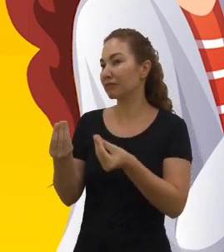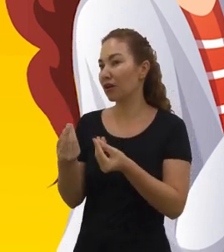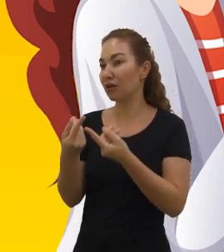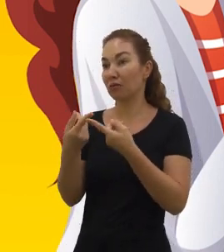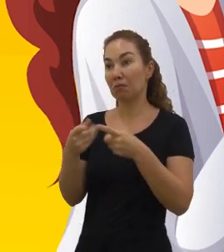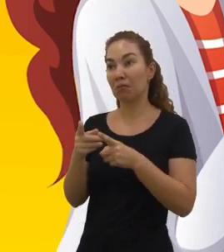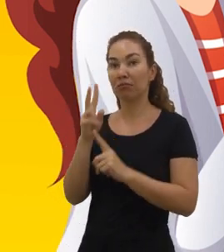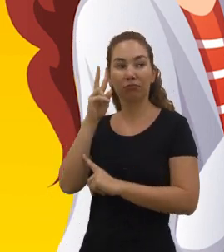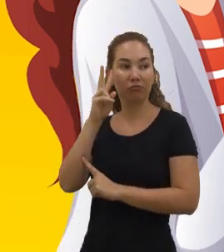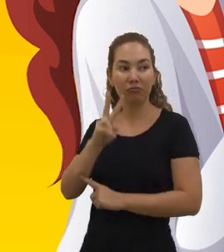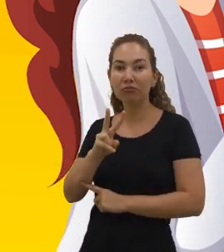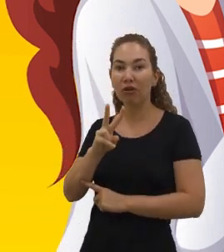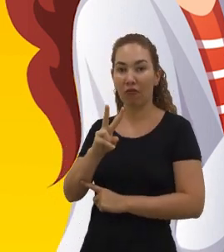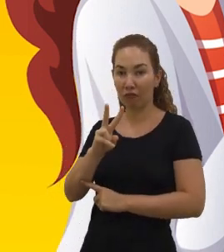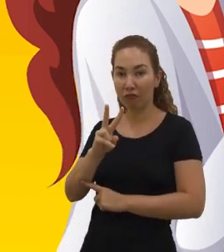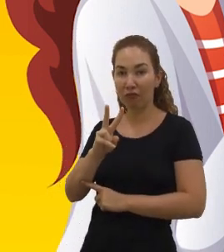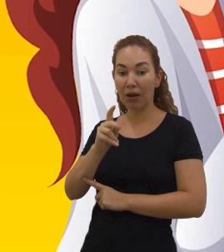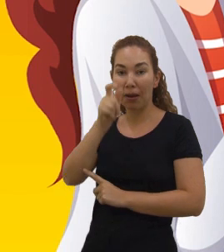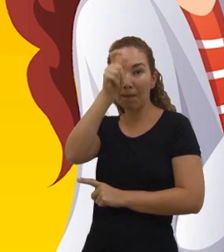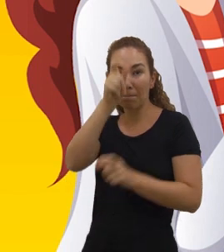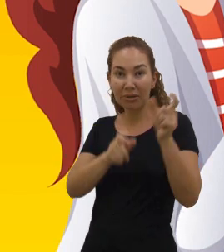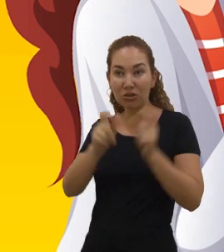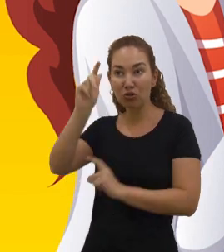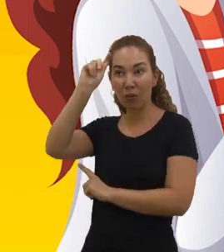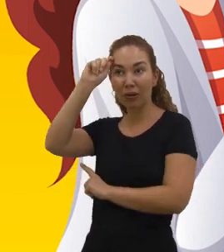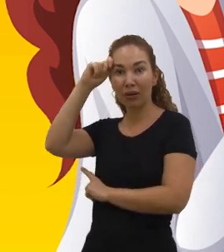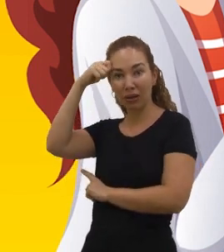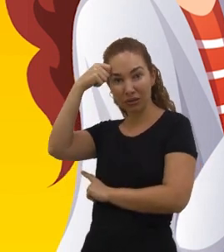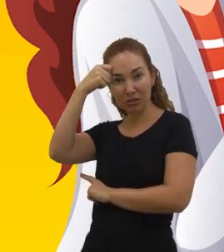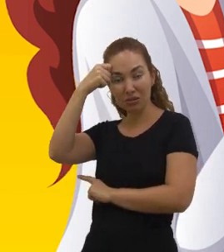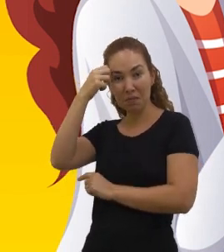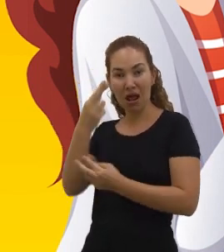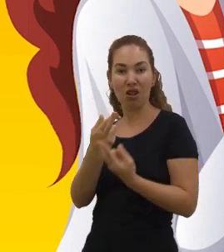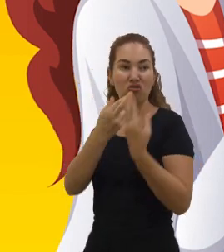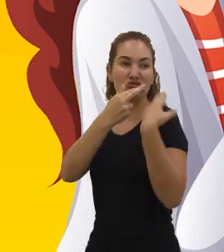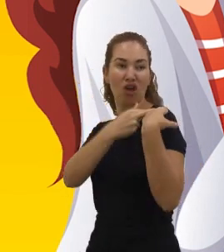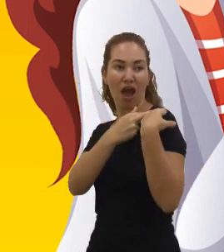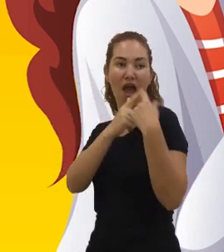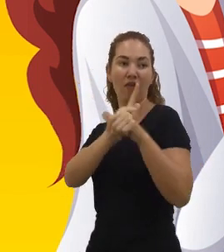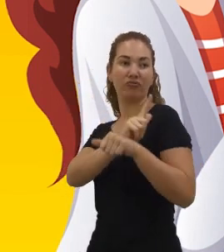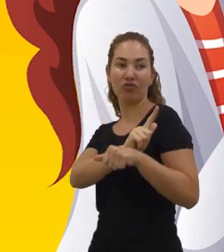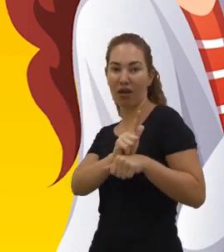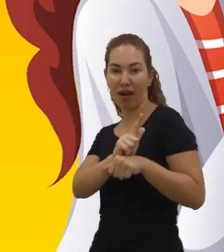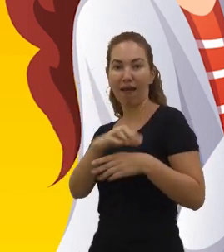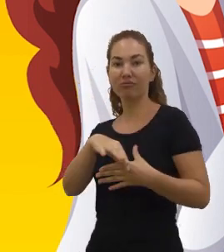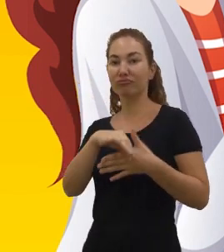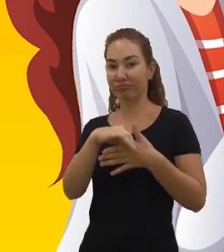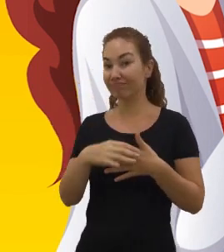pessoas pretas em cargos muito significativos. Isso, É.